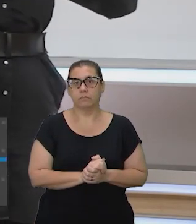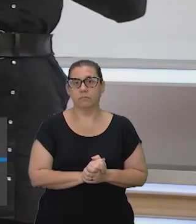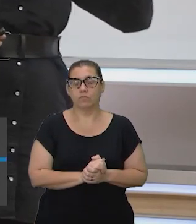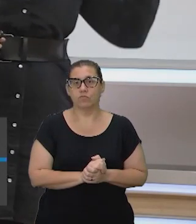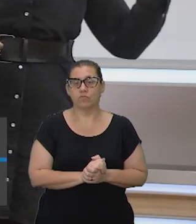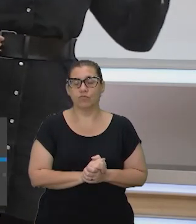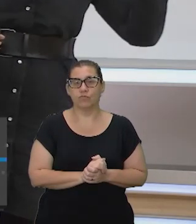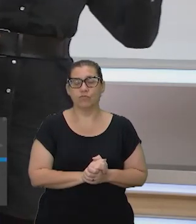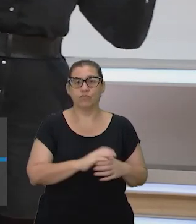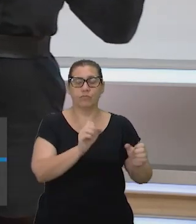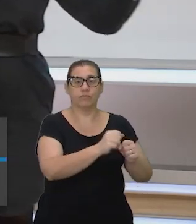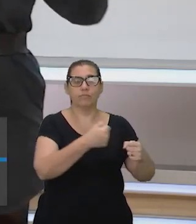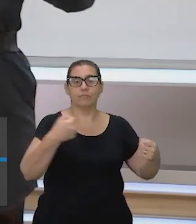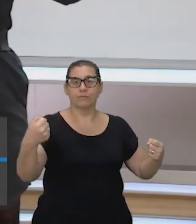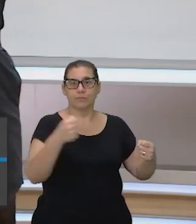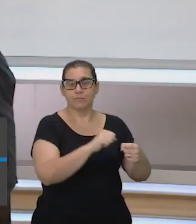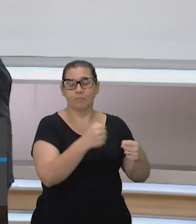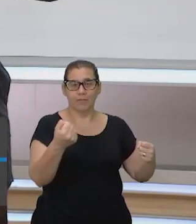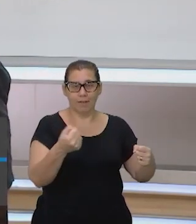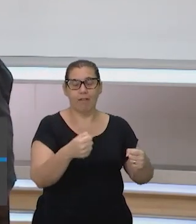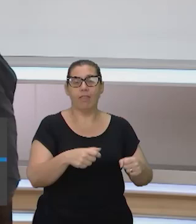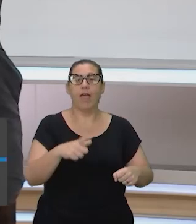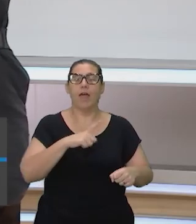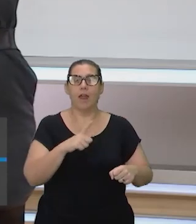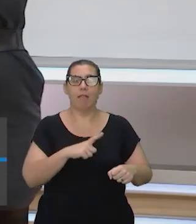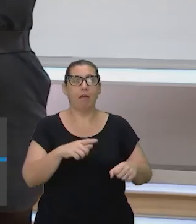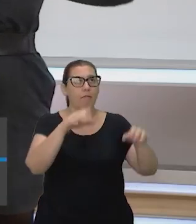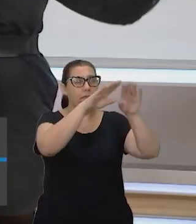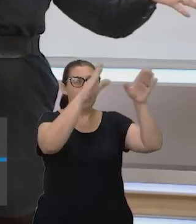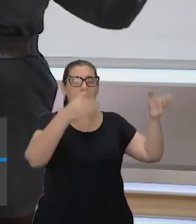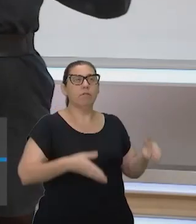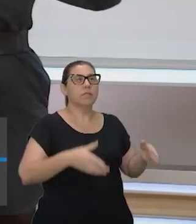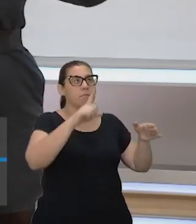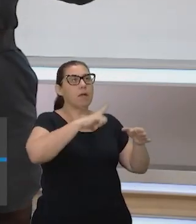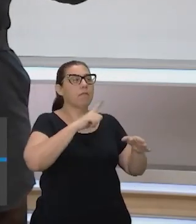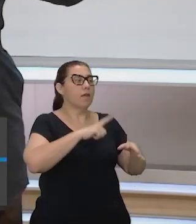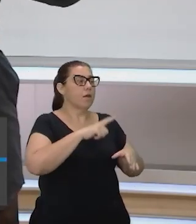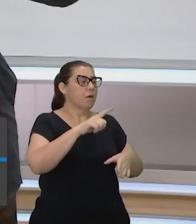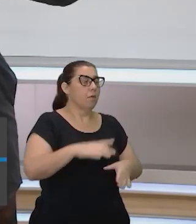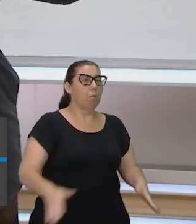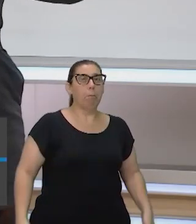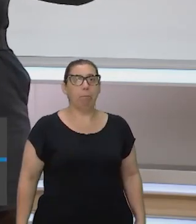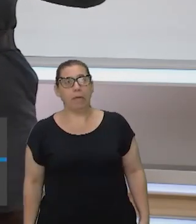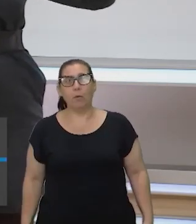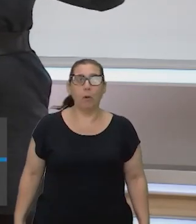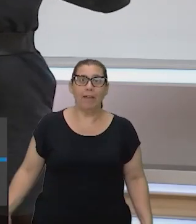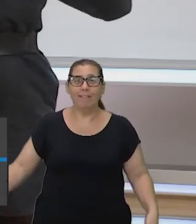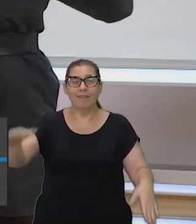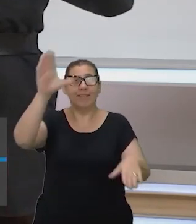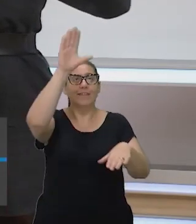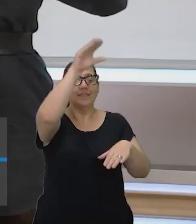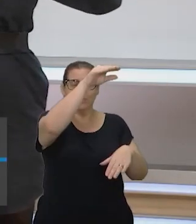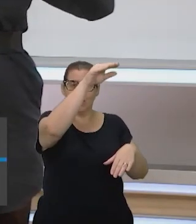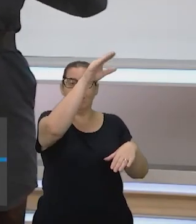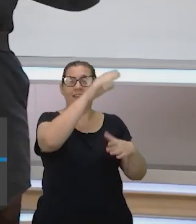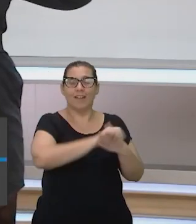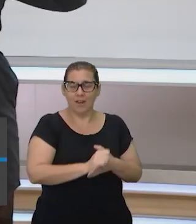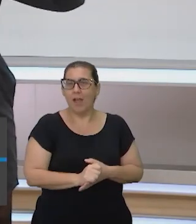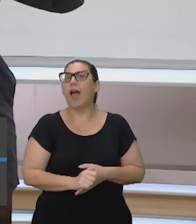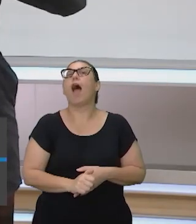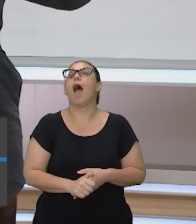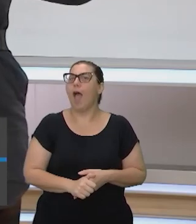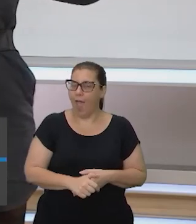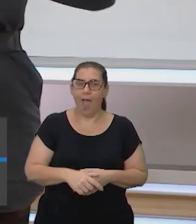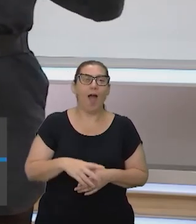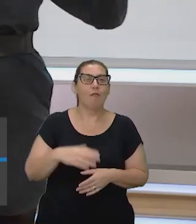geladeira, praticamente todo mundo tem ou teve em algum momento da vida, né? Na década de 70 e 80 era extremamente